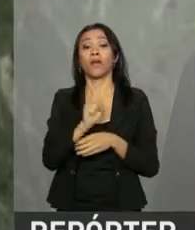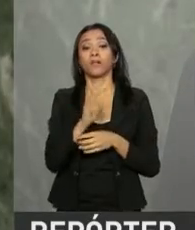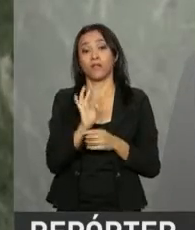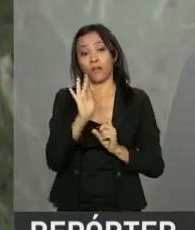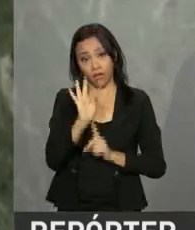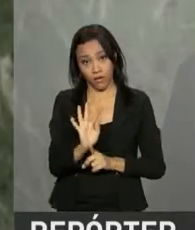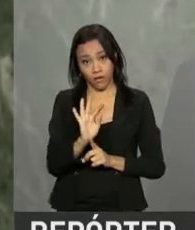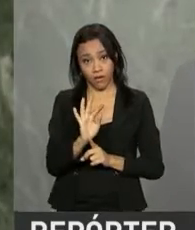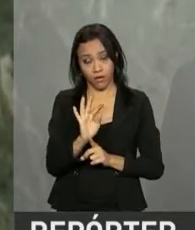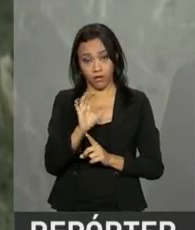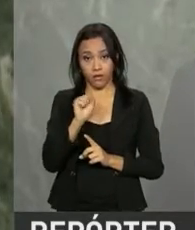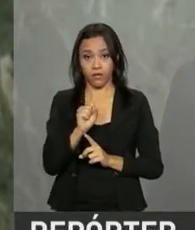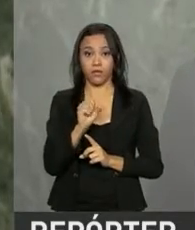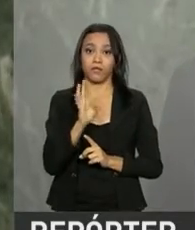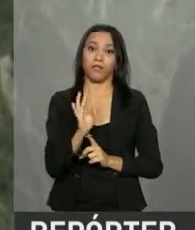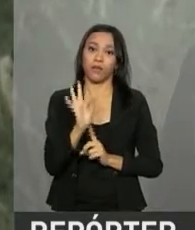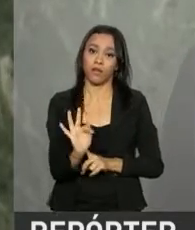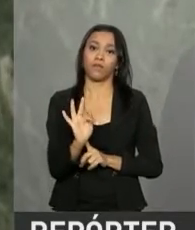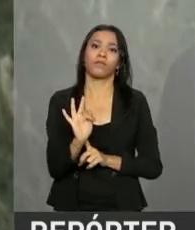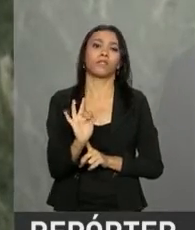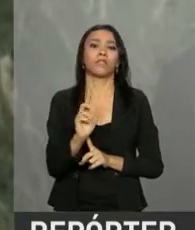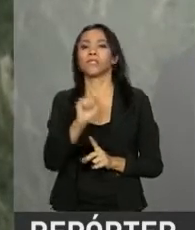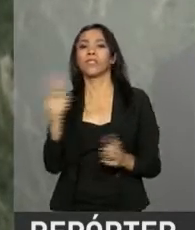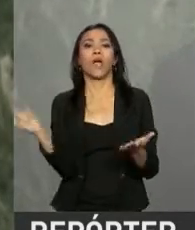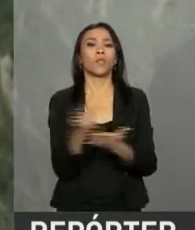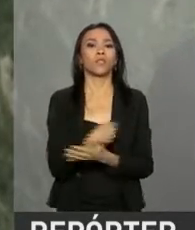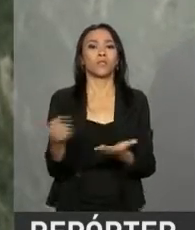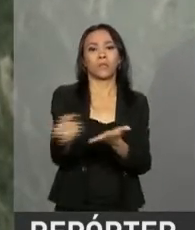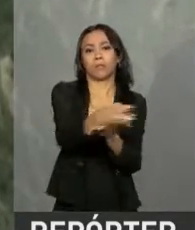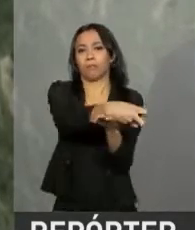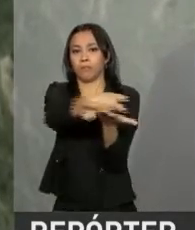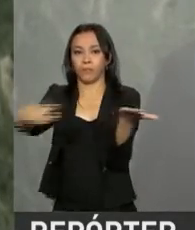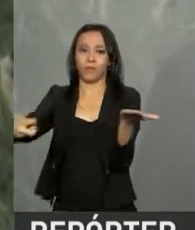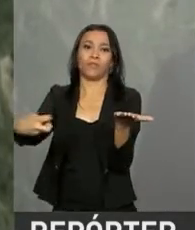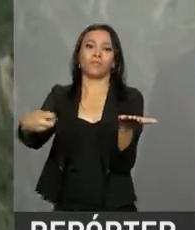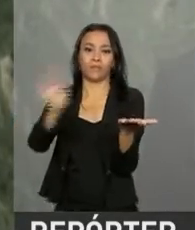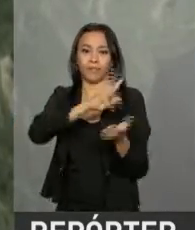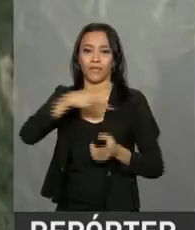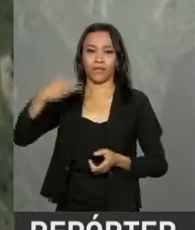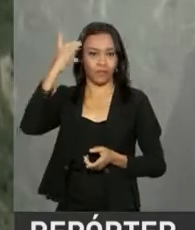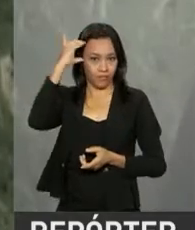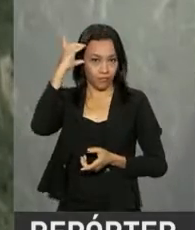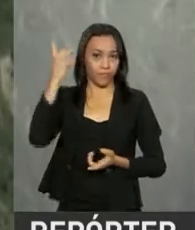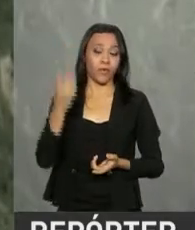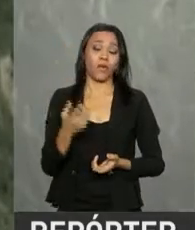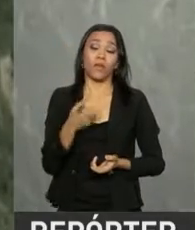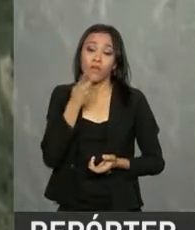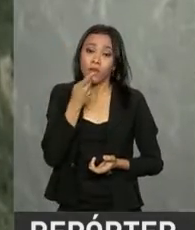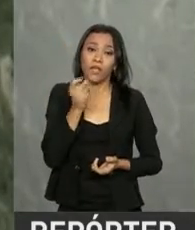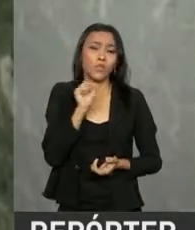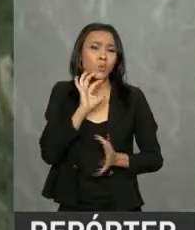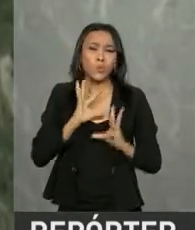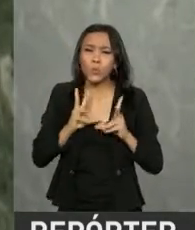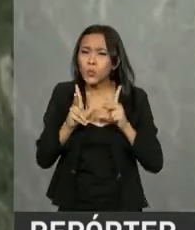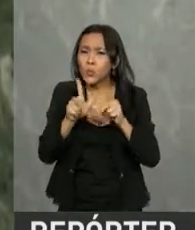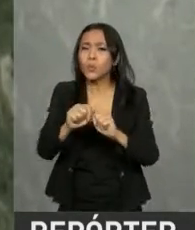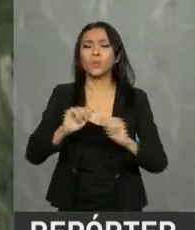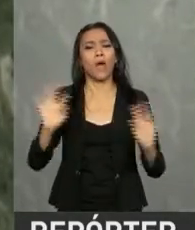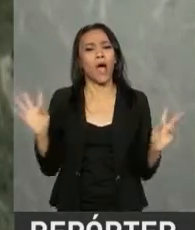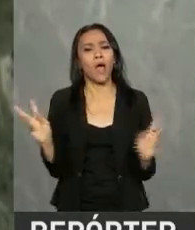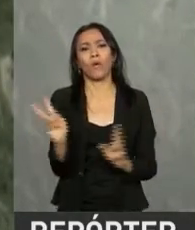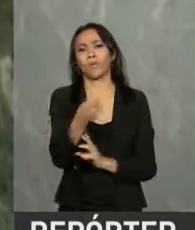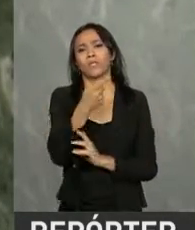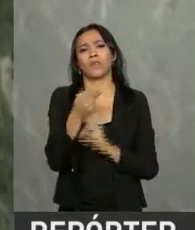que culminou em um impedimento. Tudo transcorreu, devo ressaltar, dentro do mais